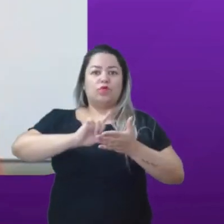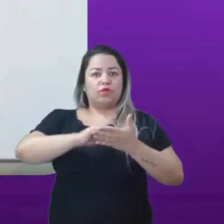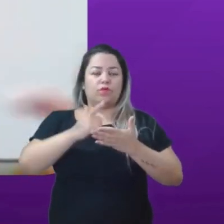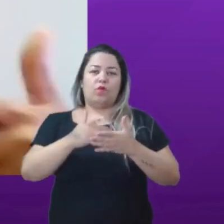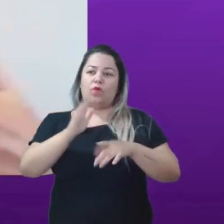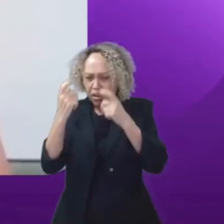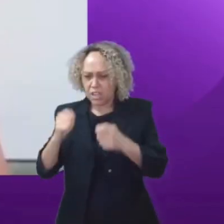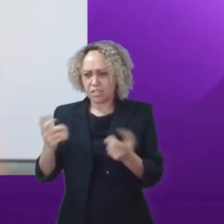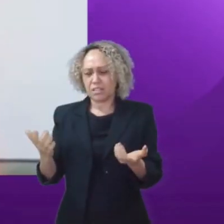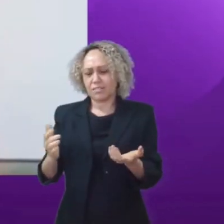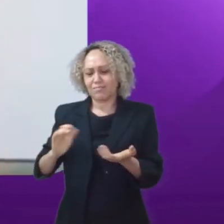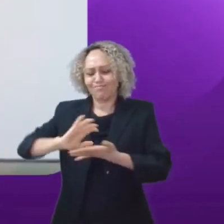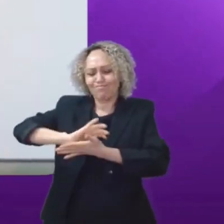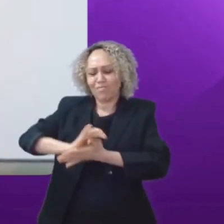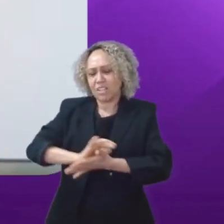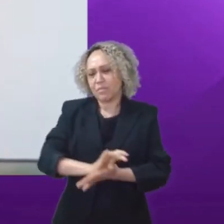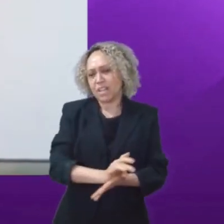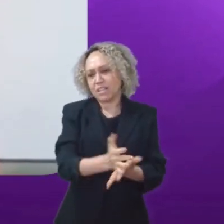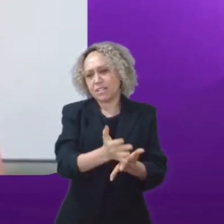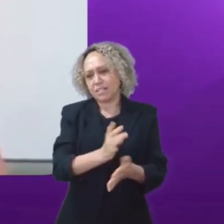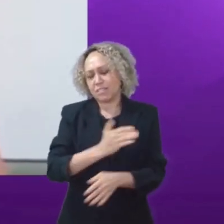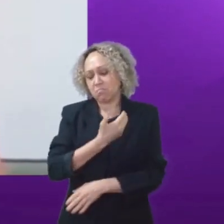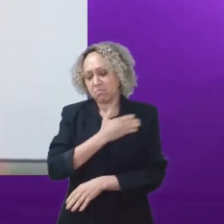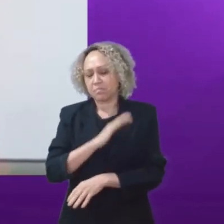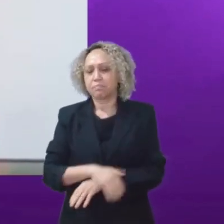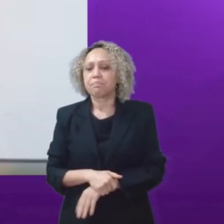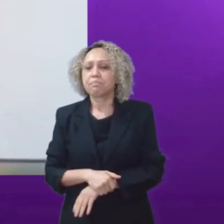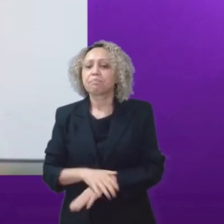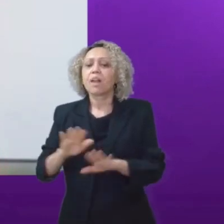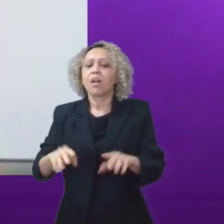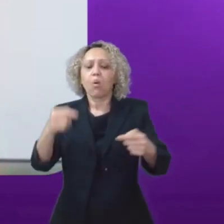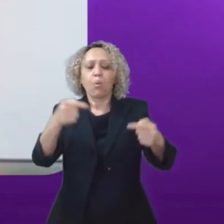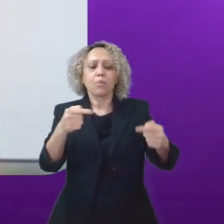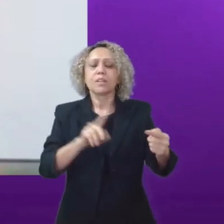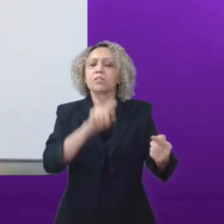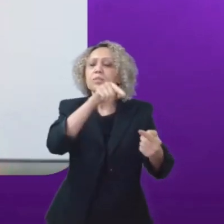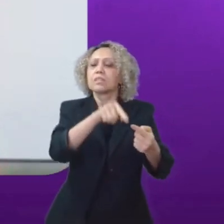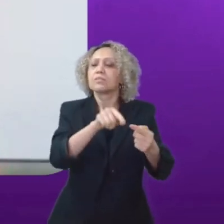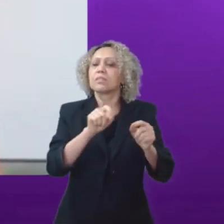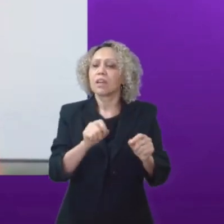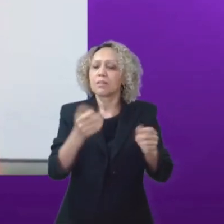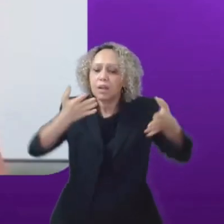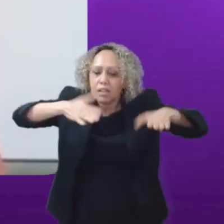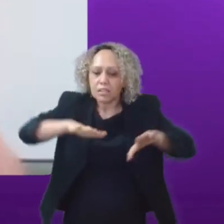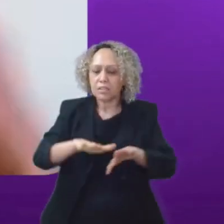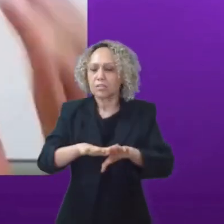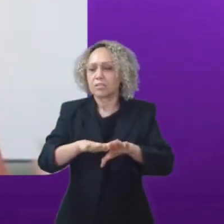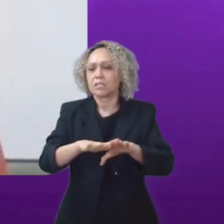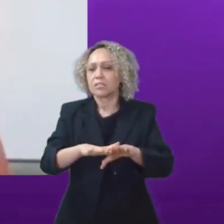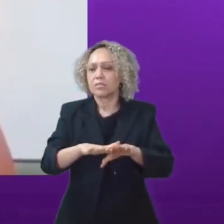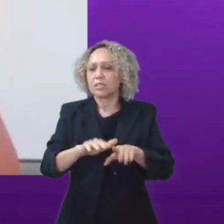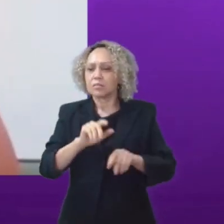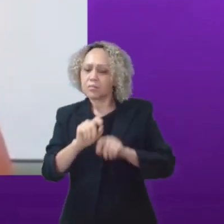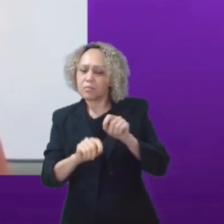filmes, os desenhos, e aí o direito e a política surge numa perspectiva, inclusive, para justificar